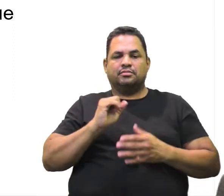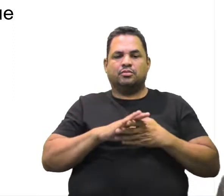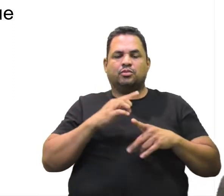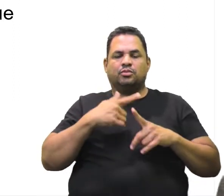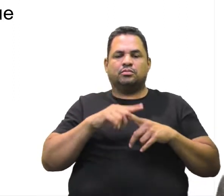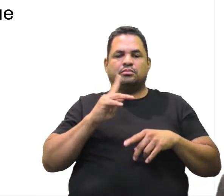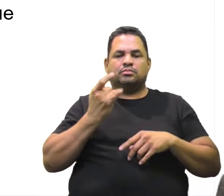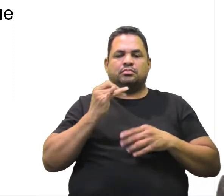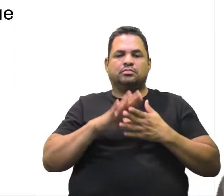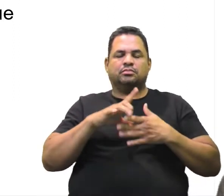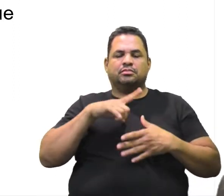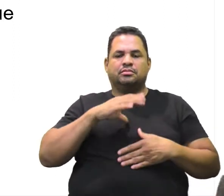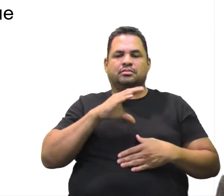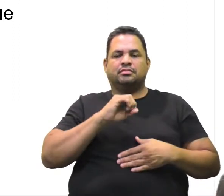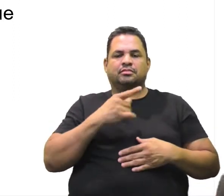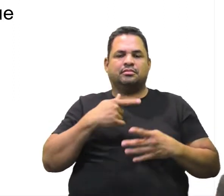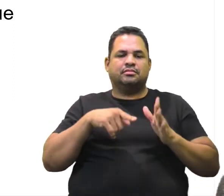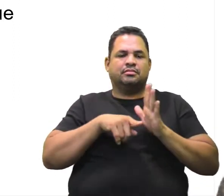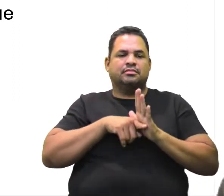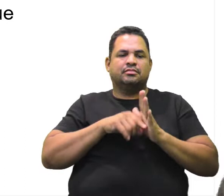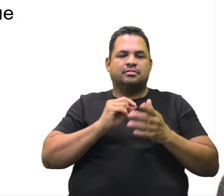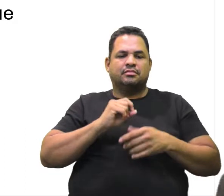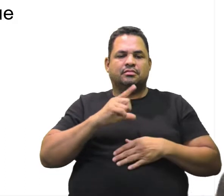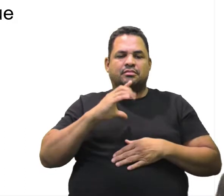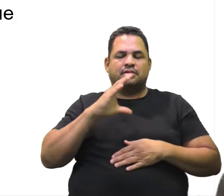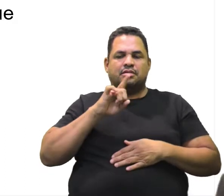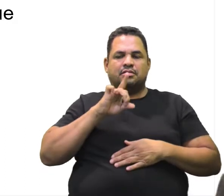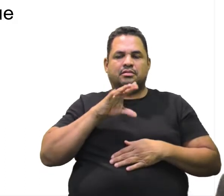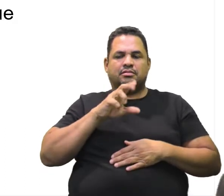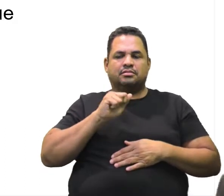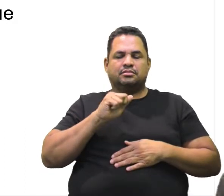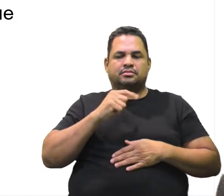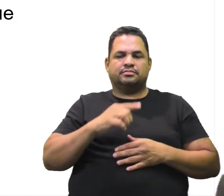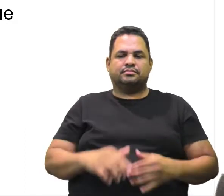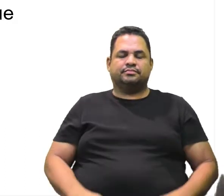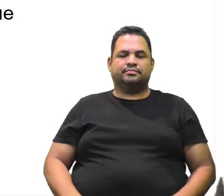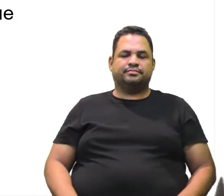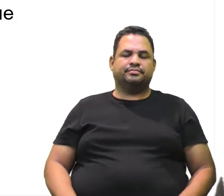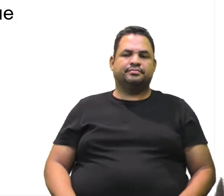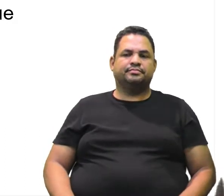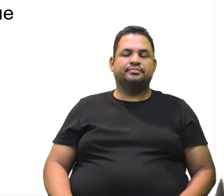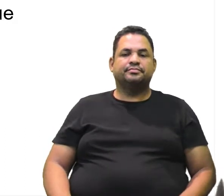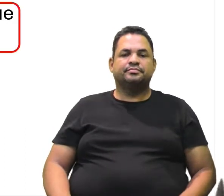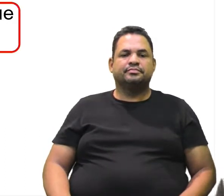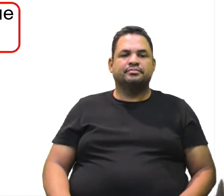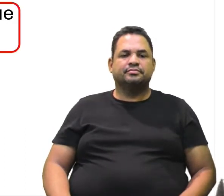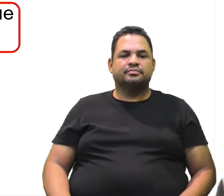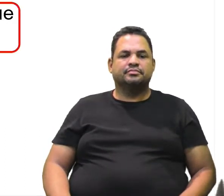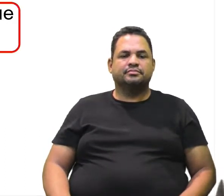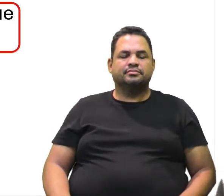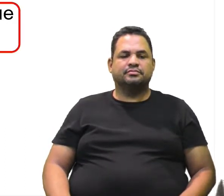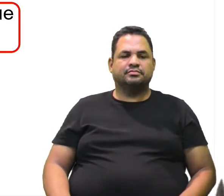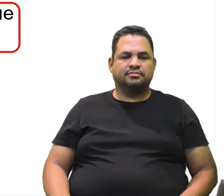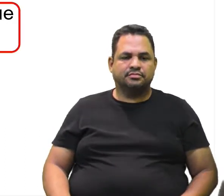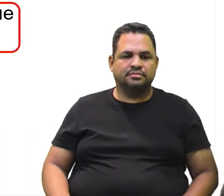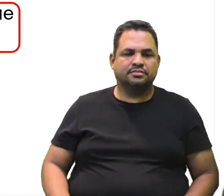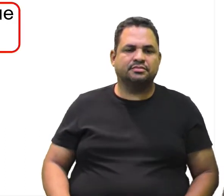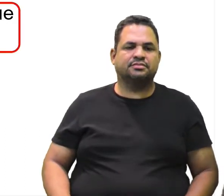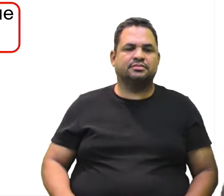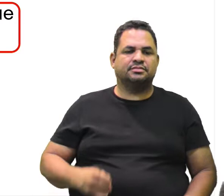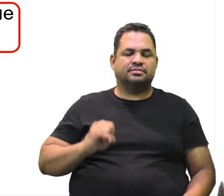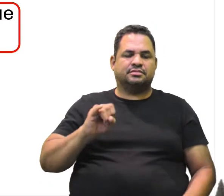hidrólise produz hidroxilas, que aumenta a alcalinidade. Você acha o quê, meu caro aluno, nessa resposta? Com certeza, se